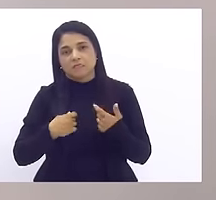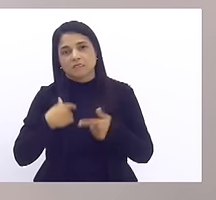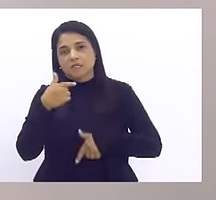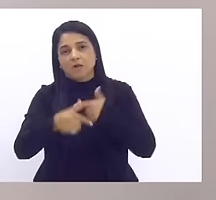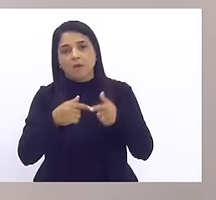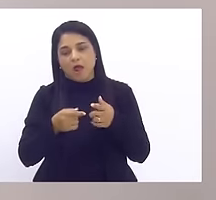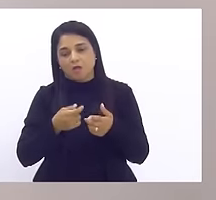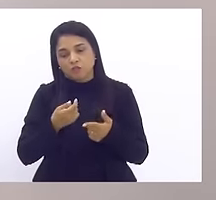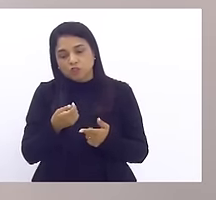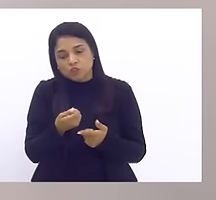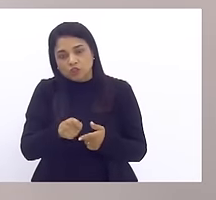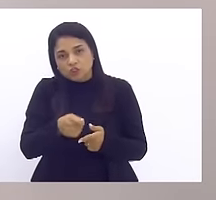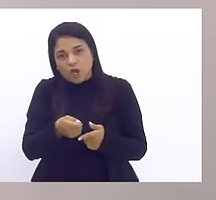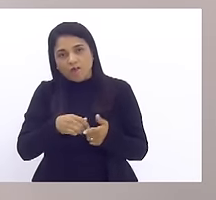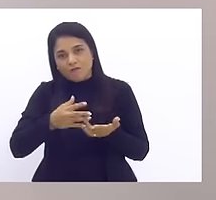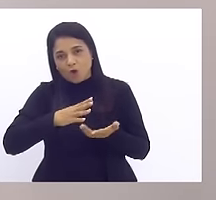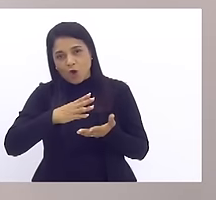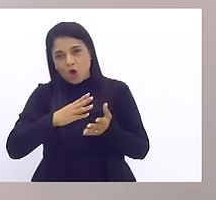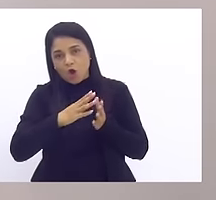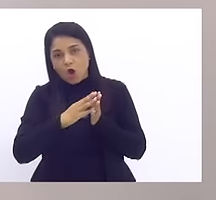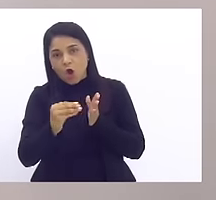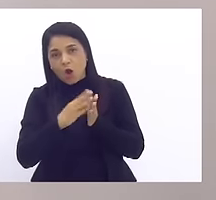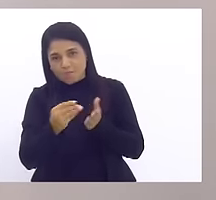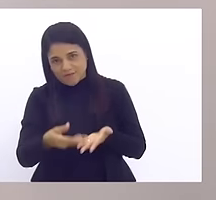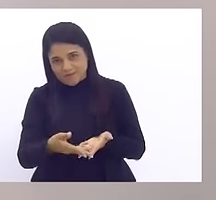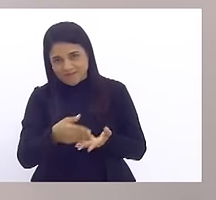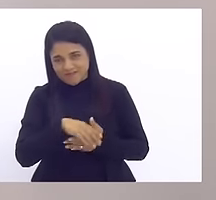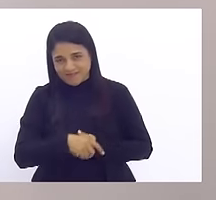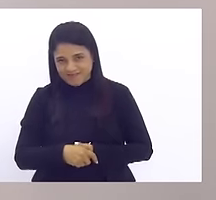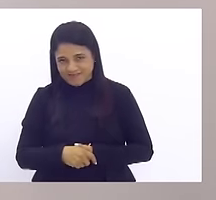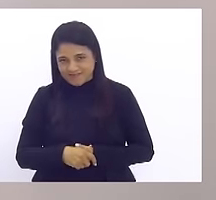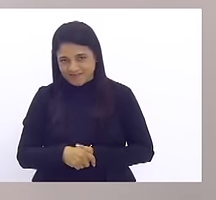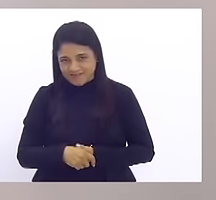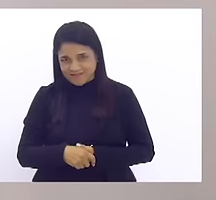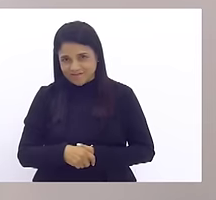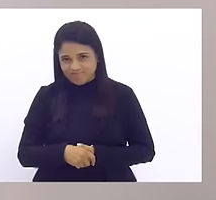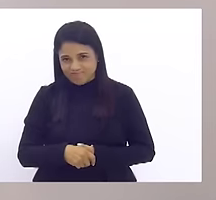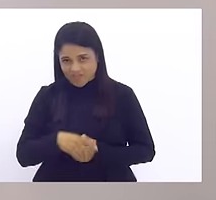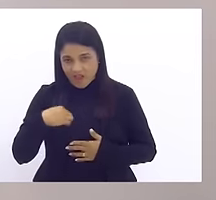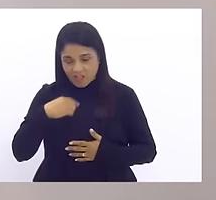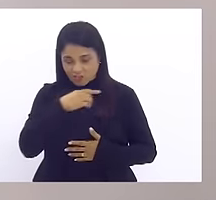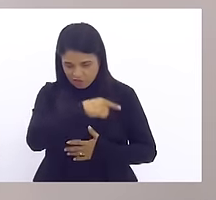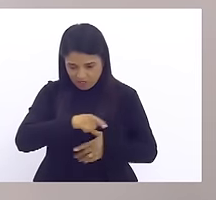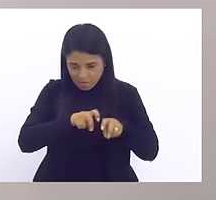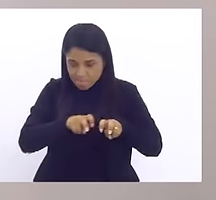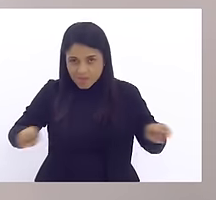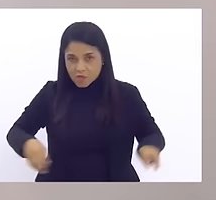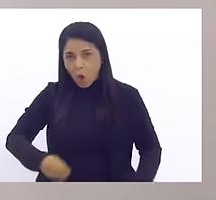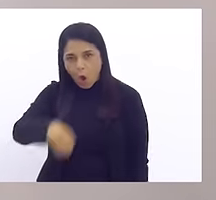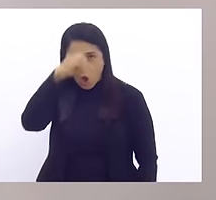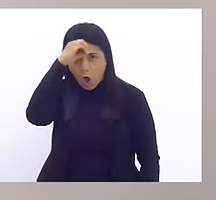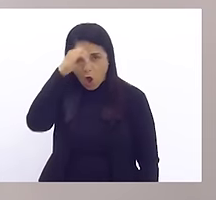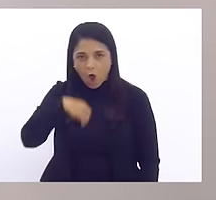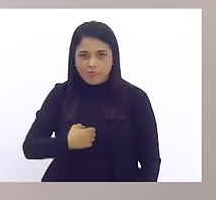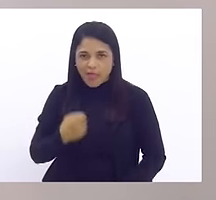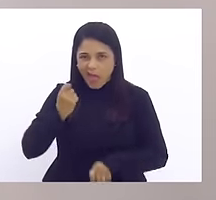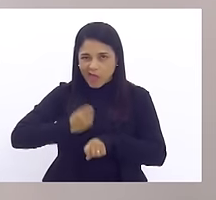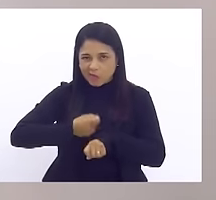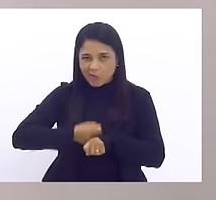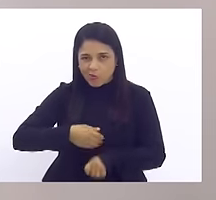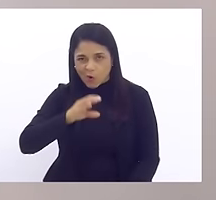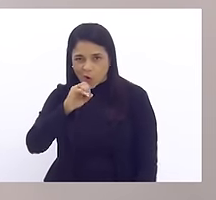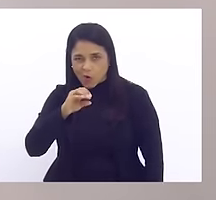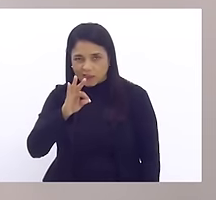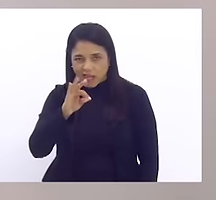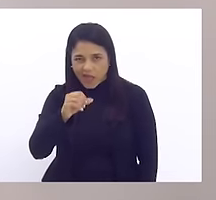aqui a senhora acha que é otário aqui nessa mesa vocês tomam a chave das pessoas irregularmente